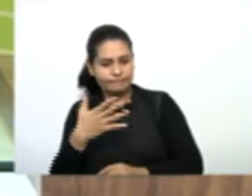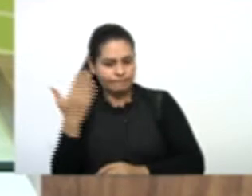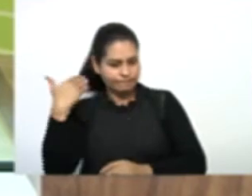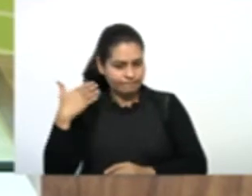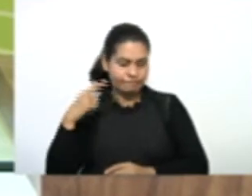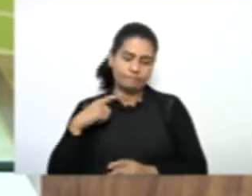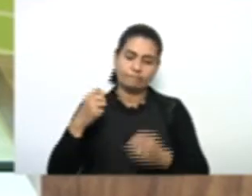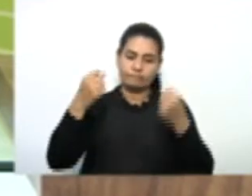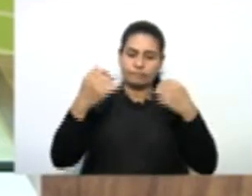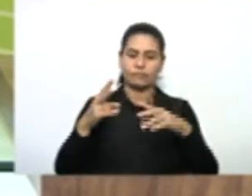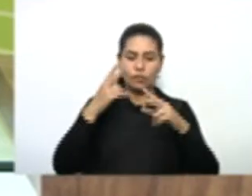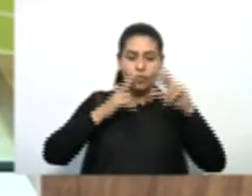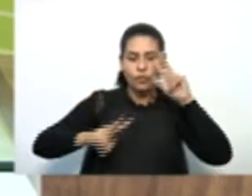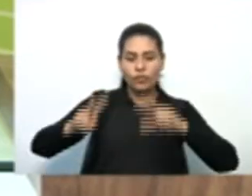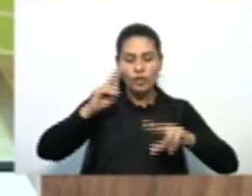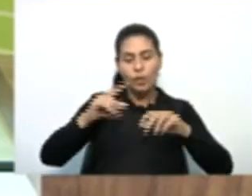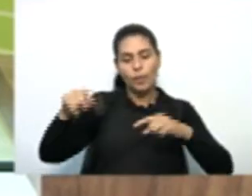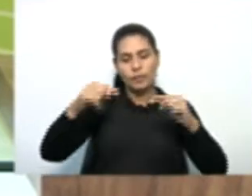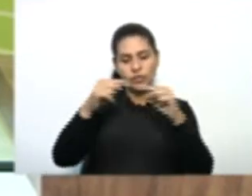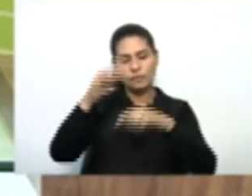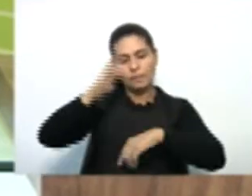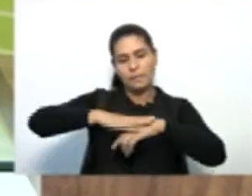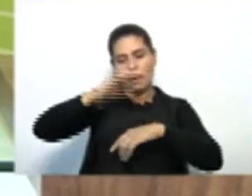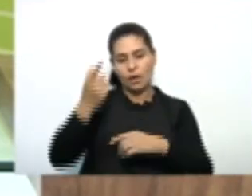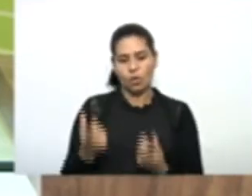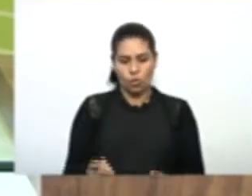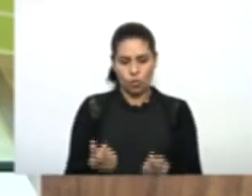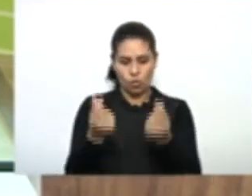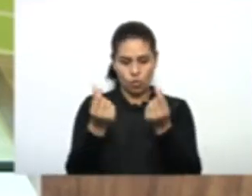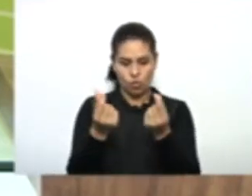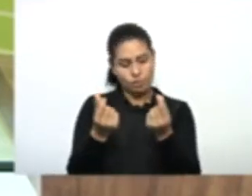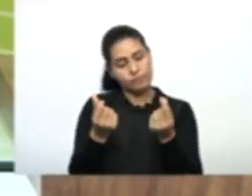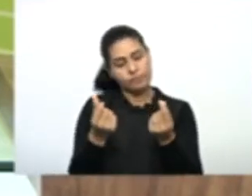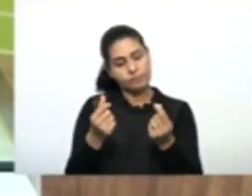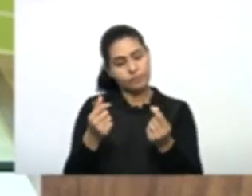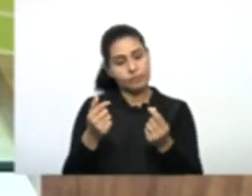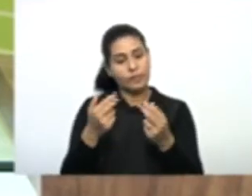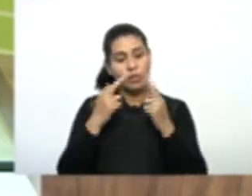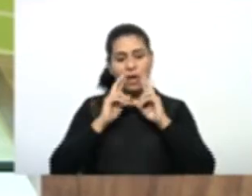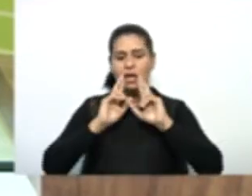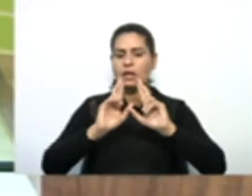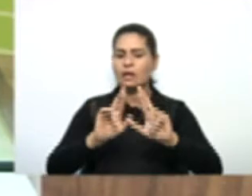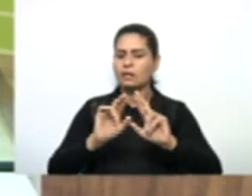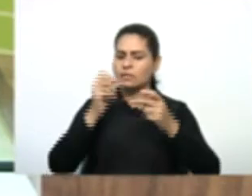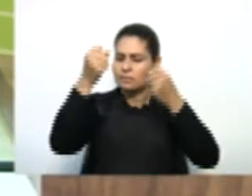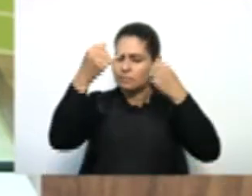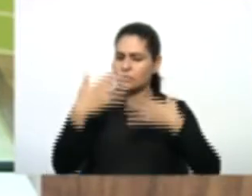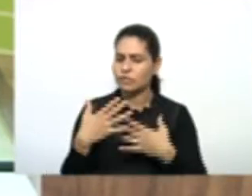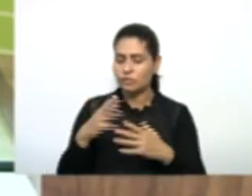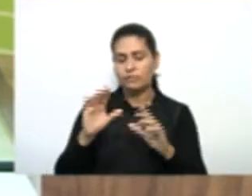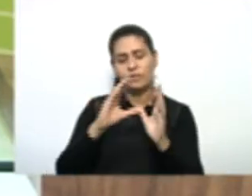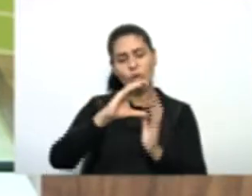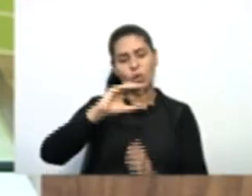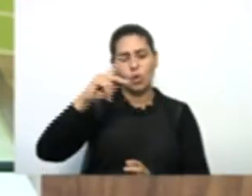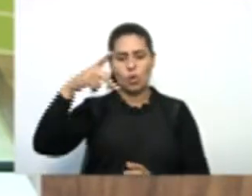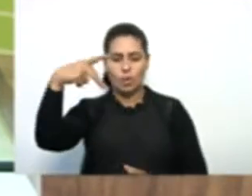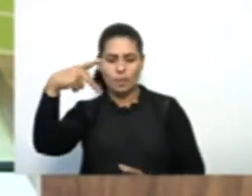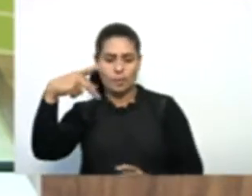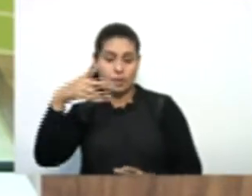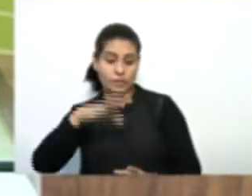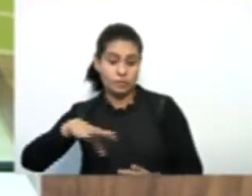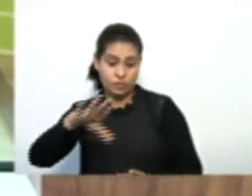anteriormente, visa, o objetivo maior dela é o lucro. Respondendo a sua pergunta, estamos falando das cooperativas,